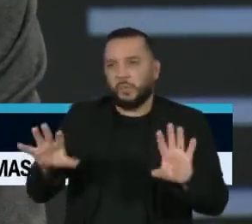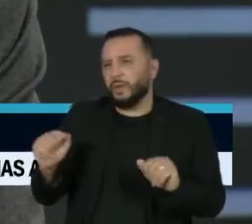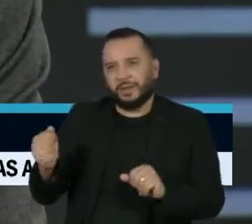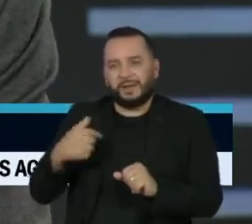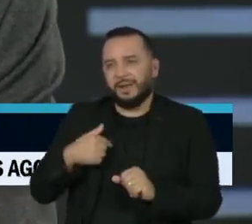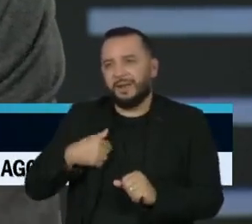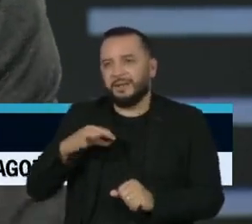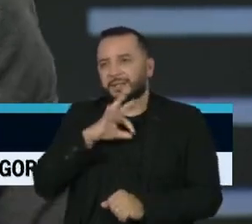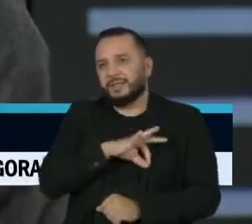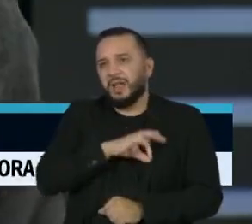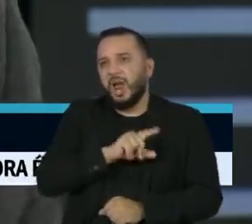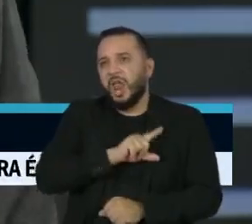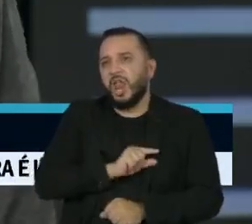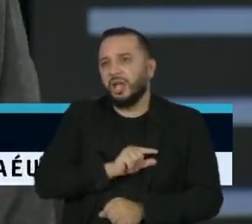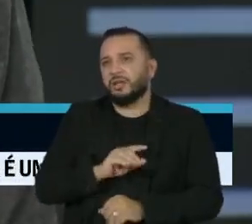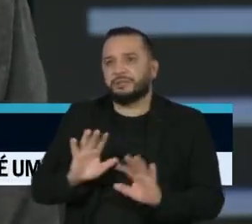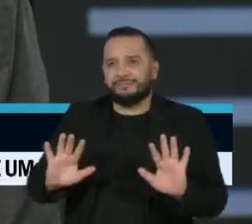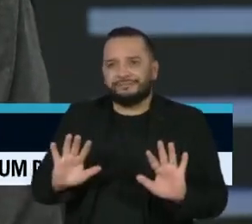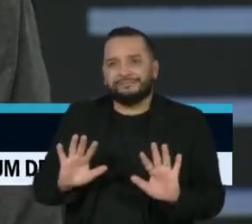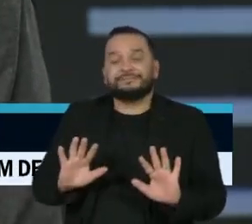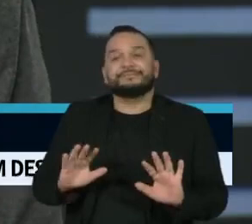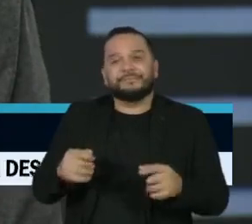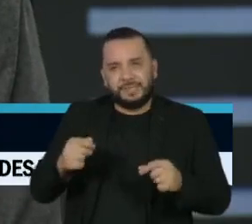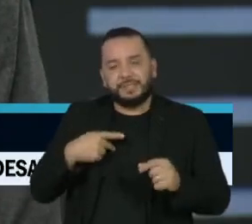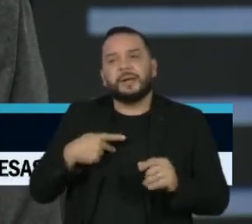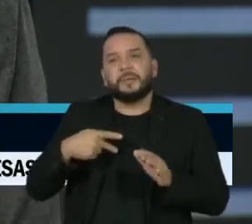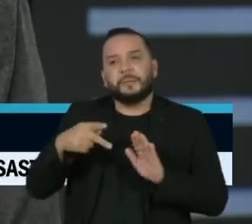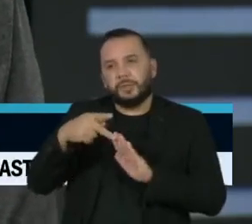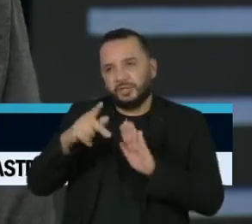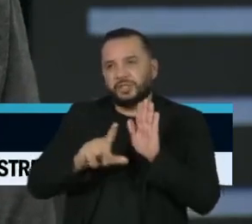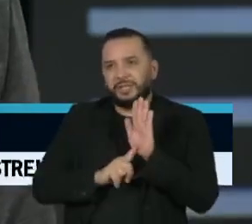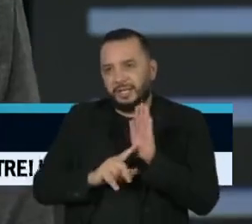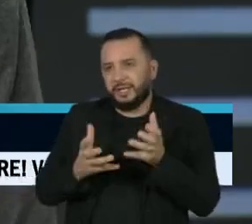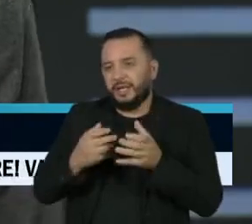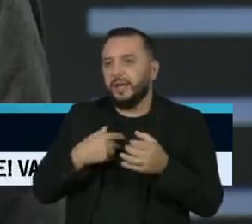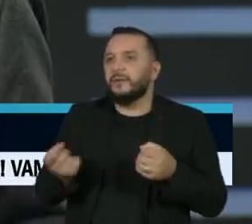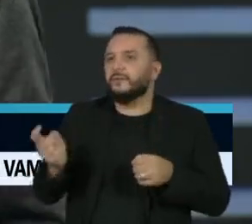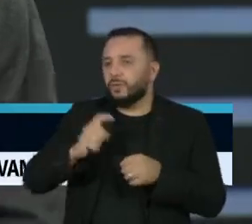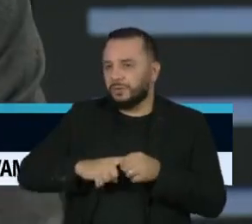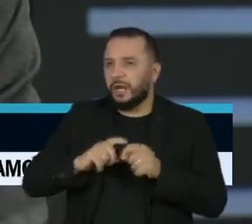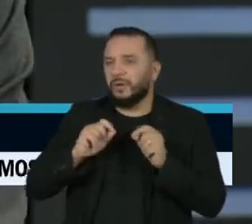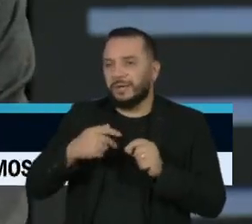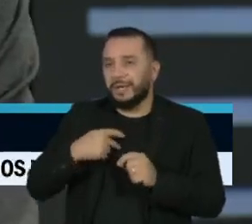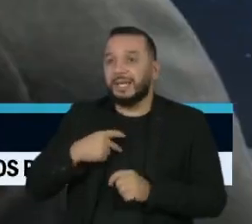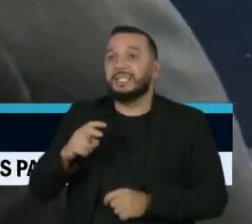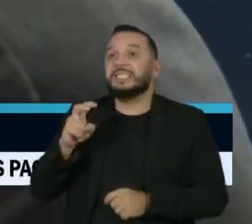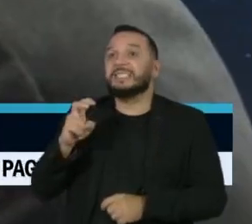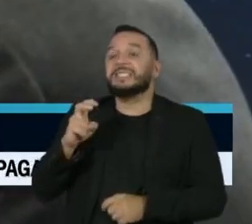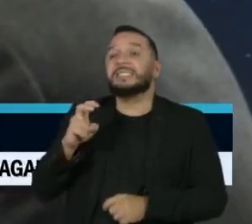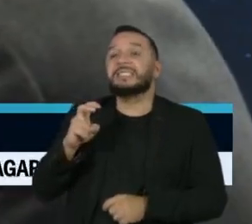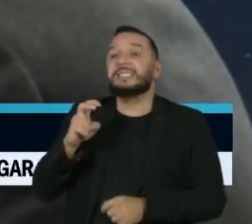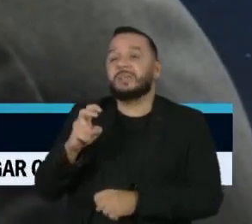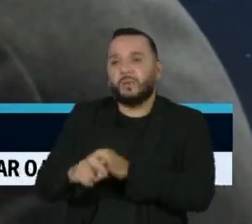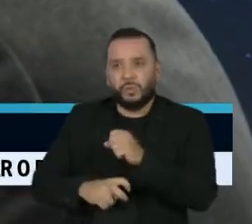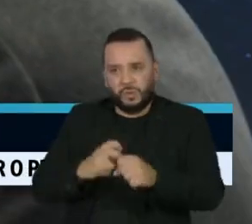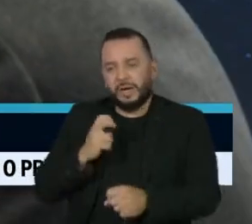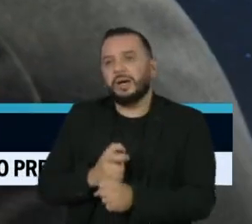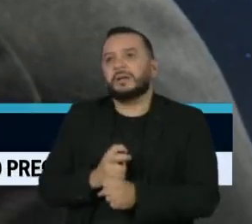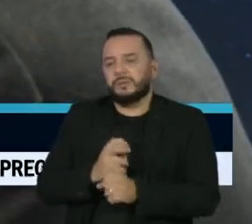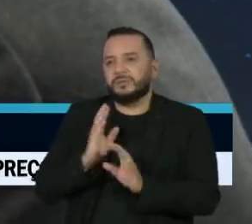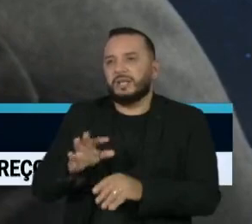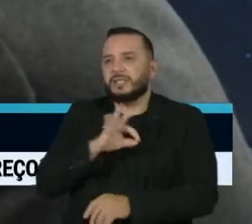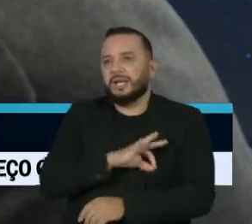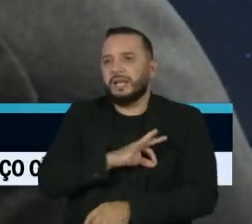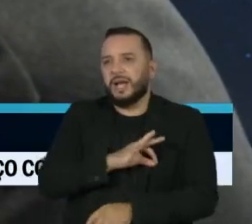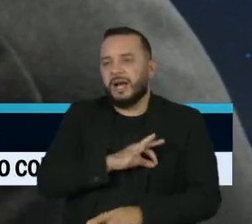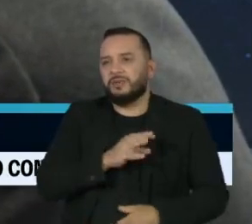gente tem um projeto de lei que estava propondo o retorno do quinquênio, quer dizer, cada 5 anos aumentar o salário do funcionalismo.